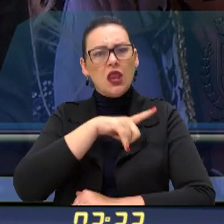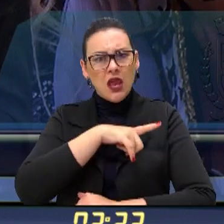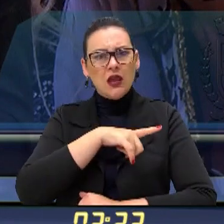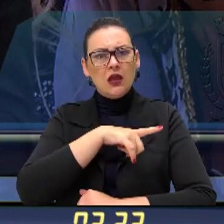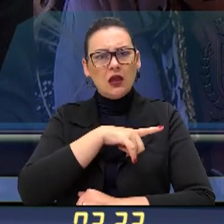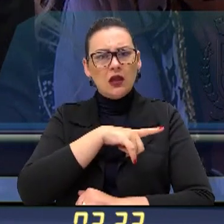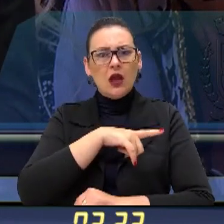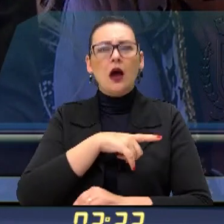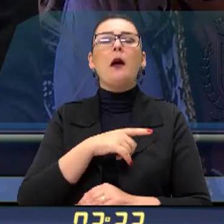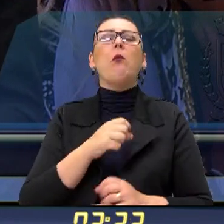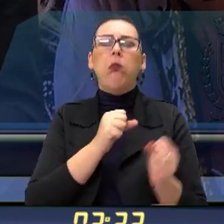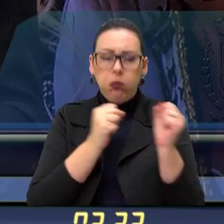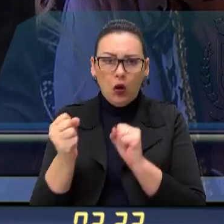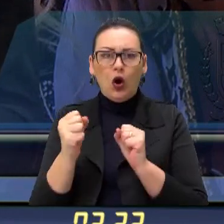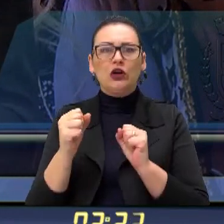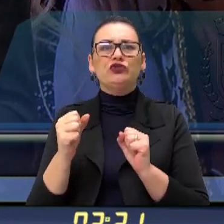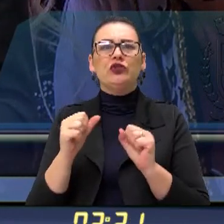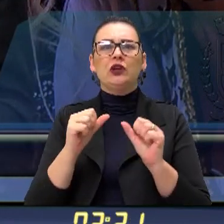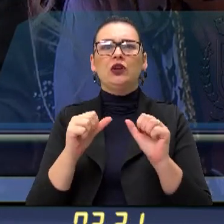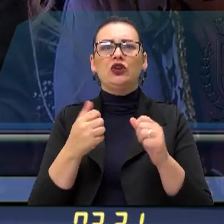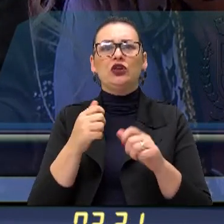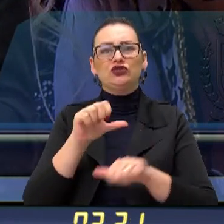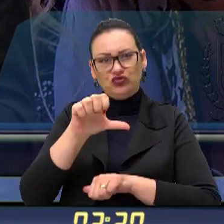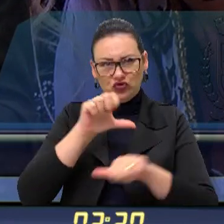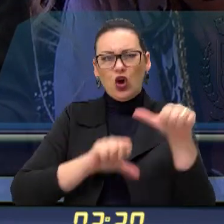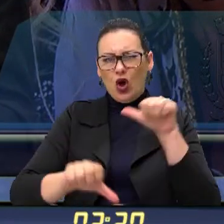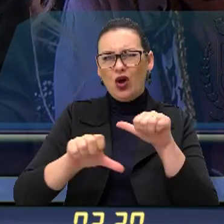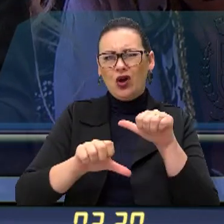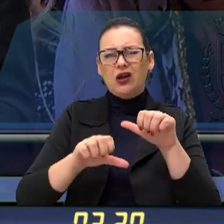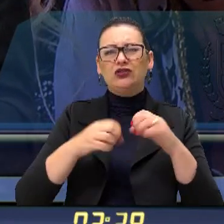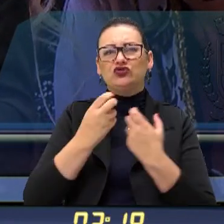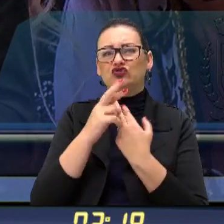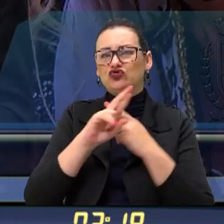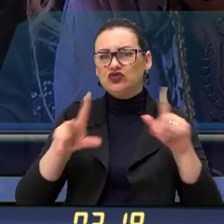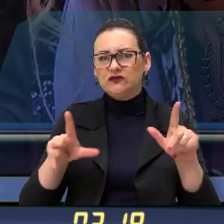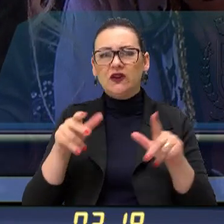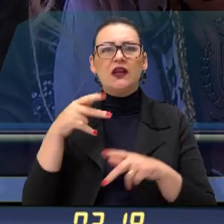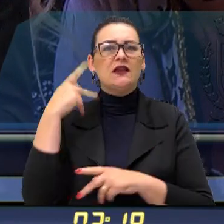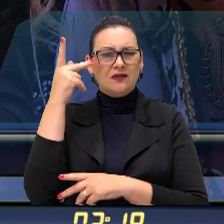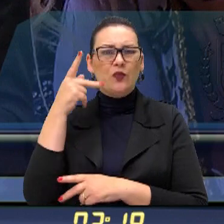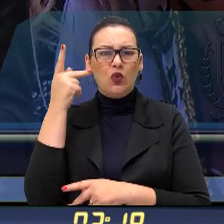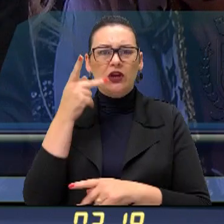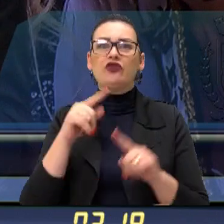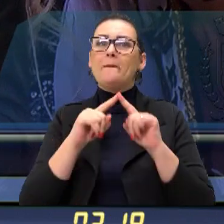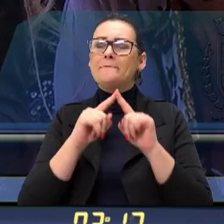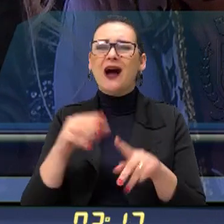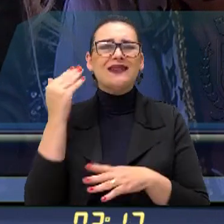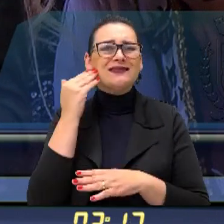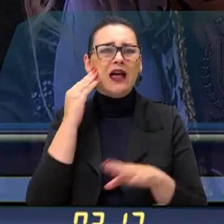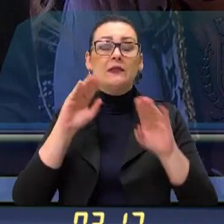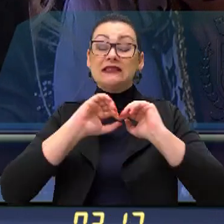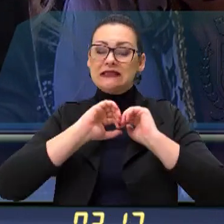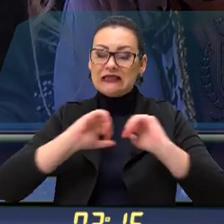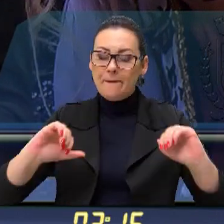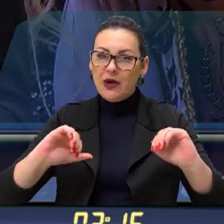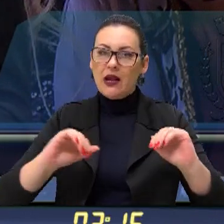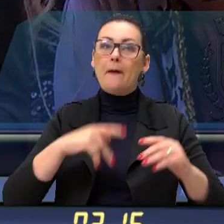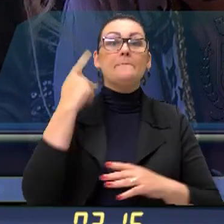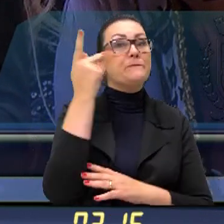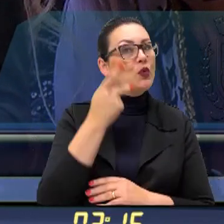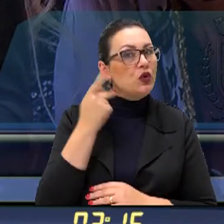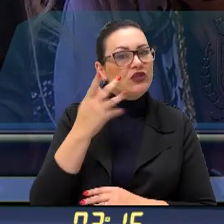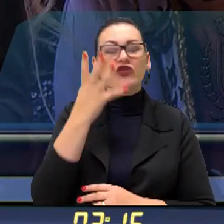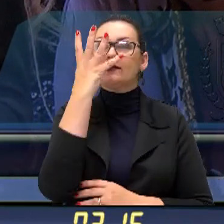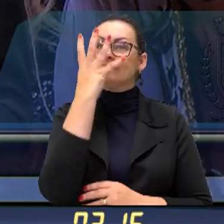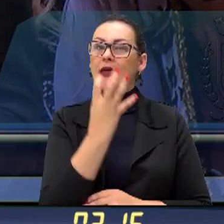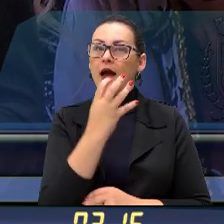Ainda que sejamos adversários políticos, tanto eu quanto você sabemos separar as coisas. Política é coisa